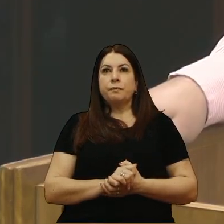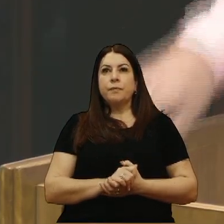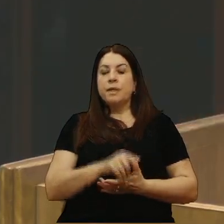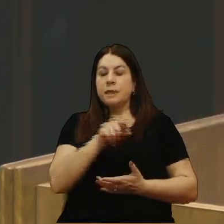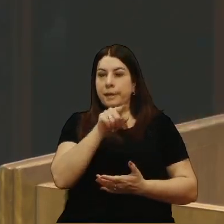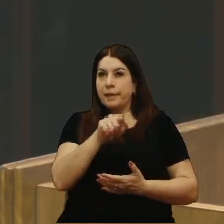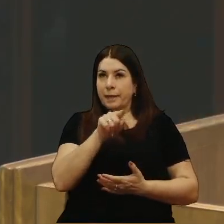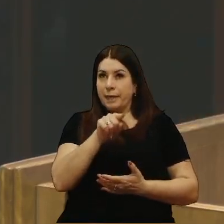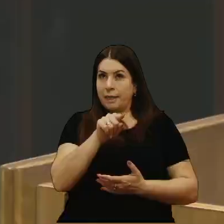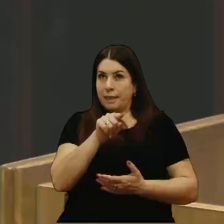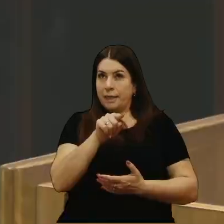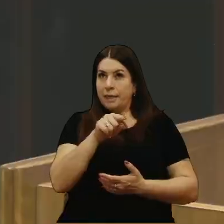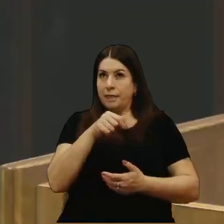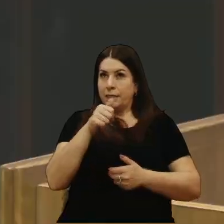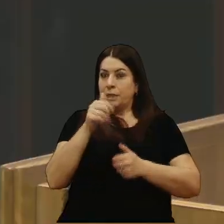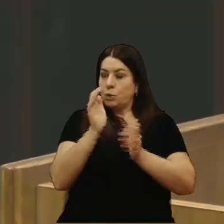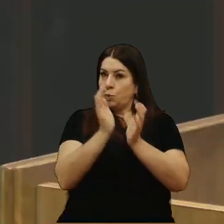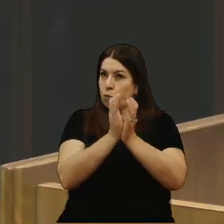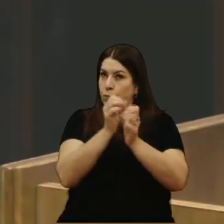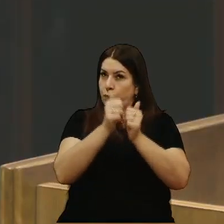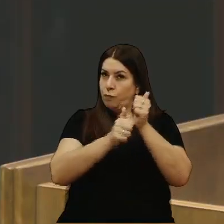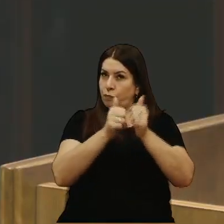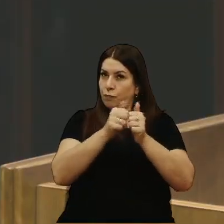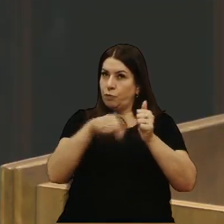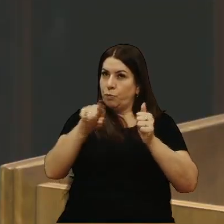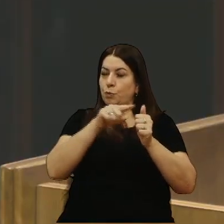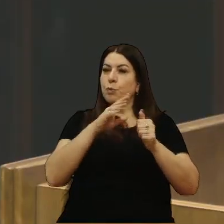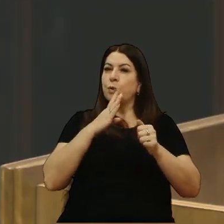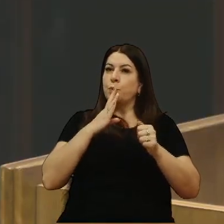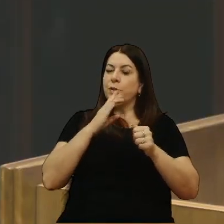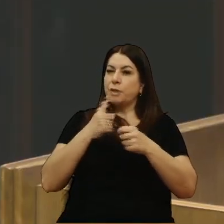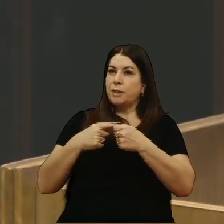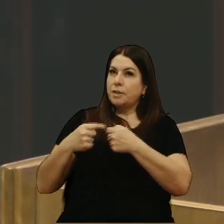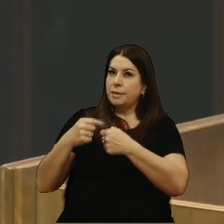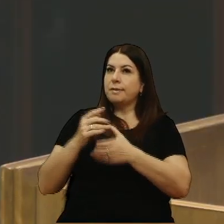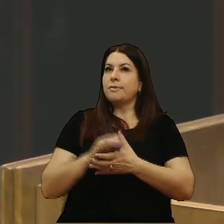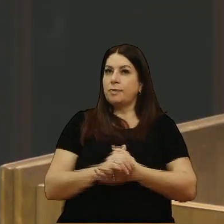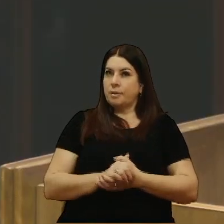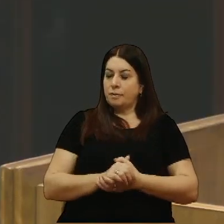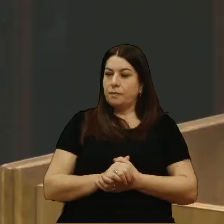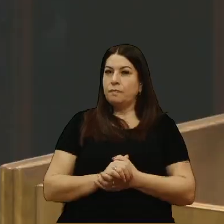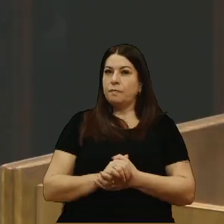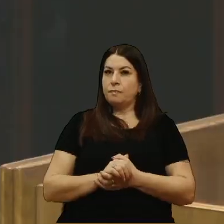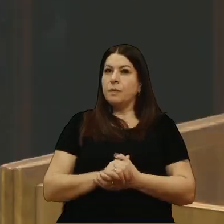sendo que esse time conhecido da cidade,